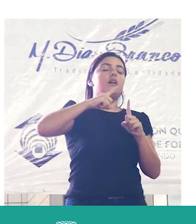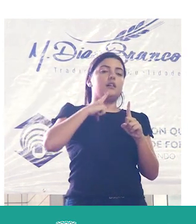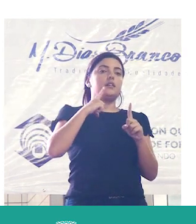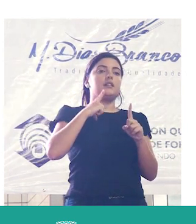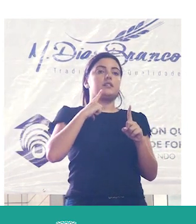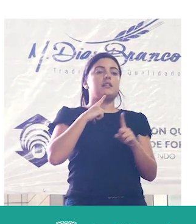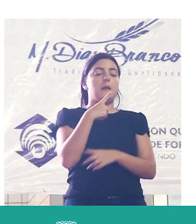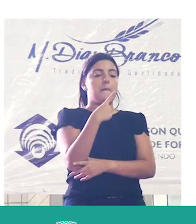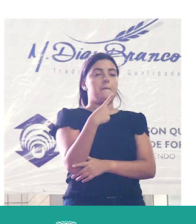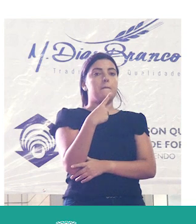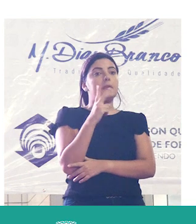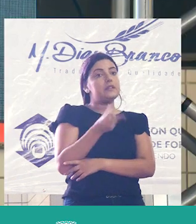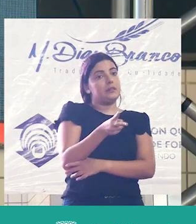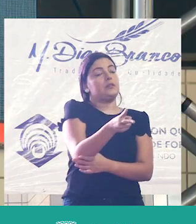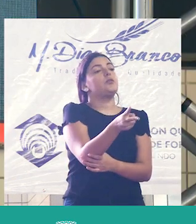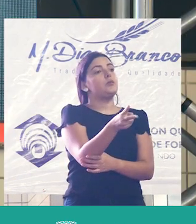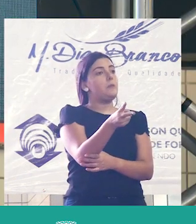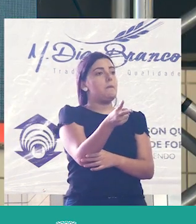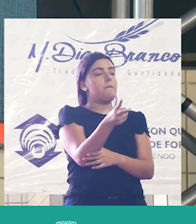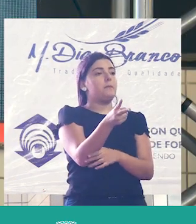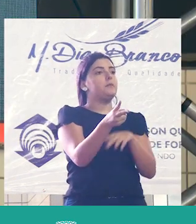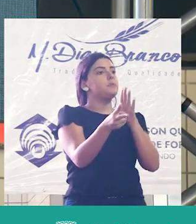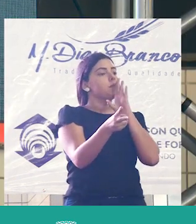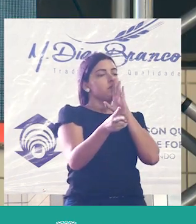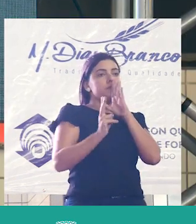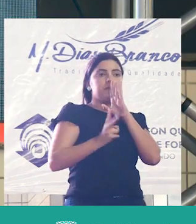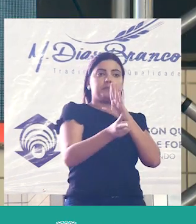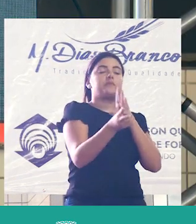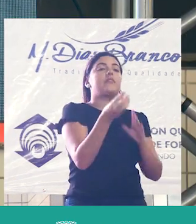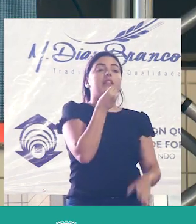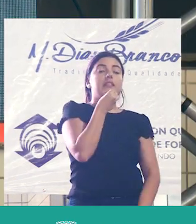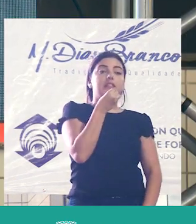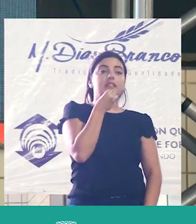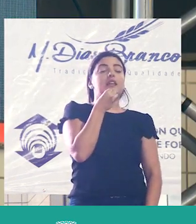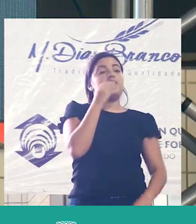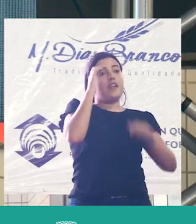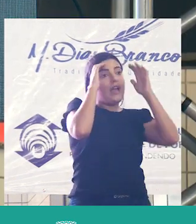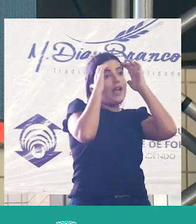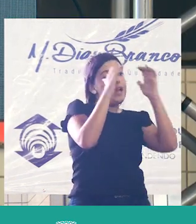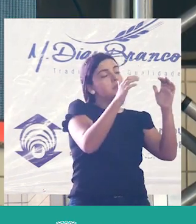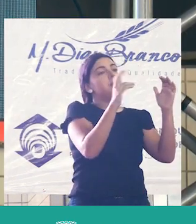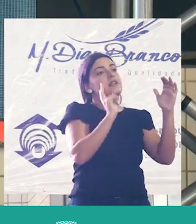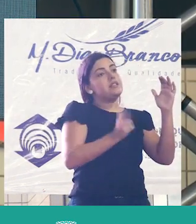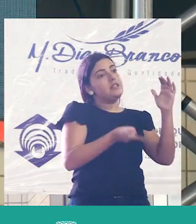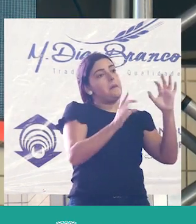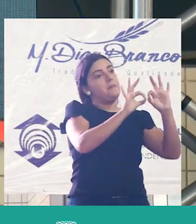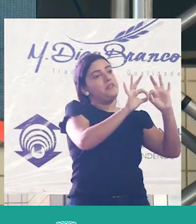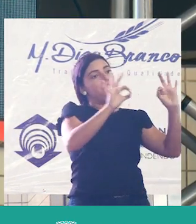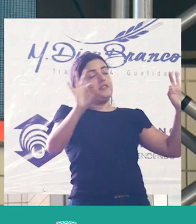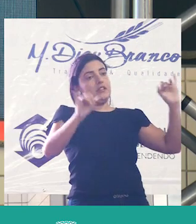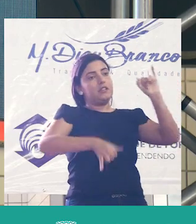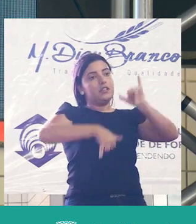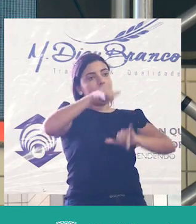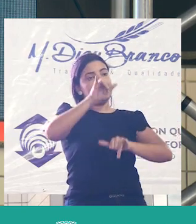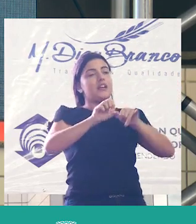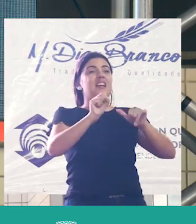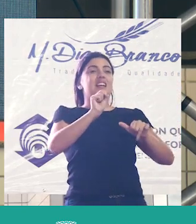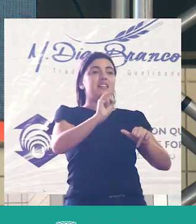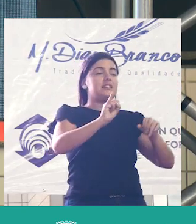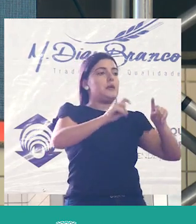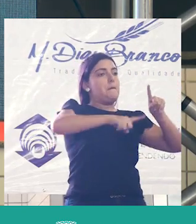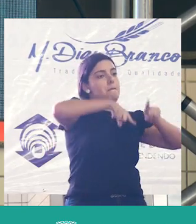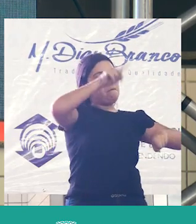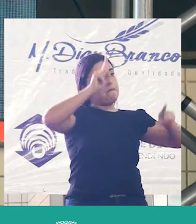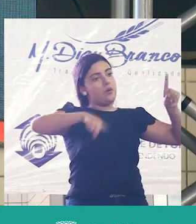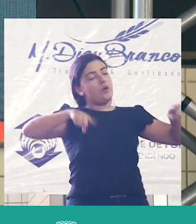uma proporção constante. Essa proporção tem que ser obedecida durante toda a reação. Se você variar o